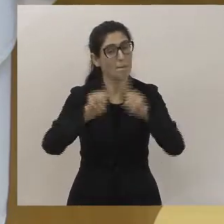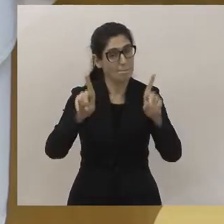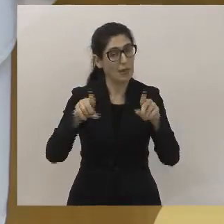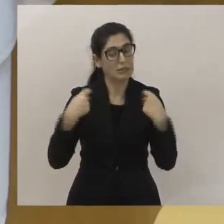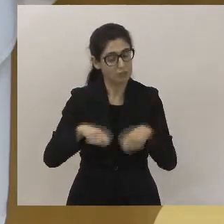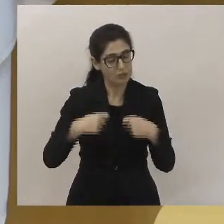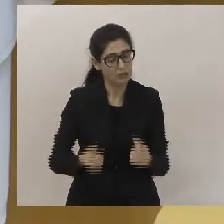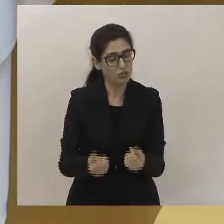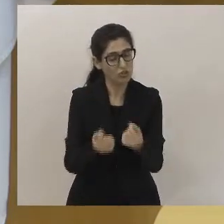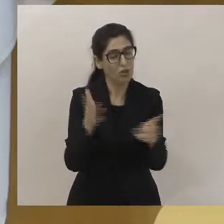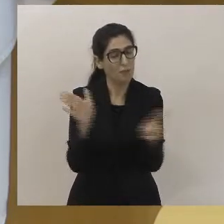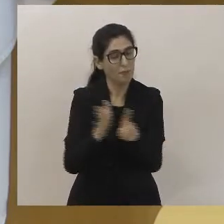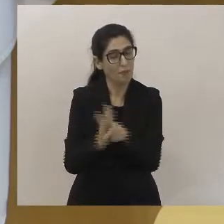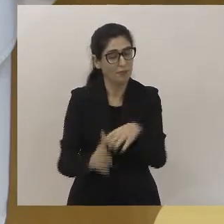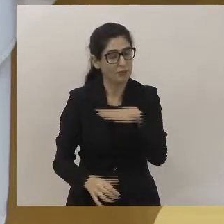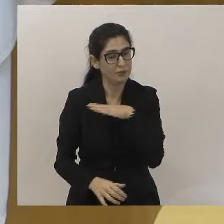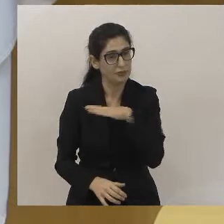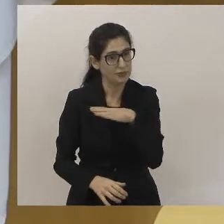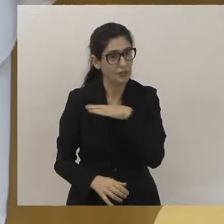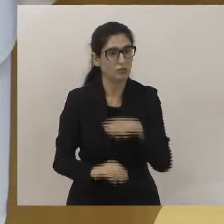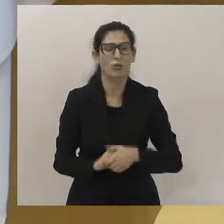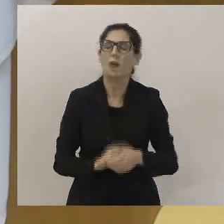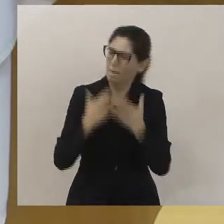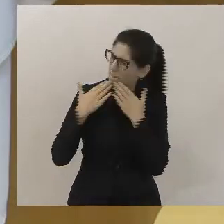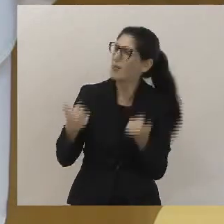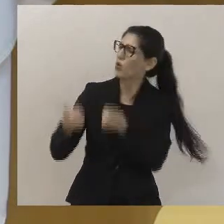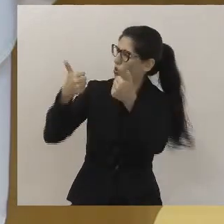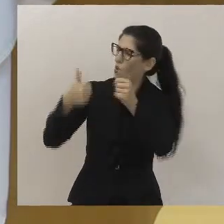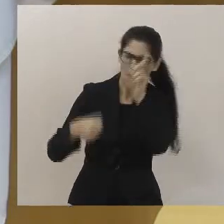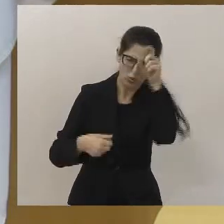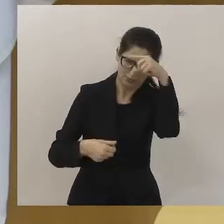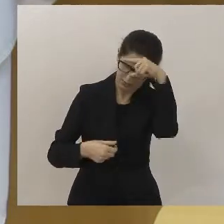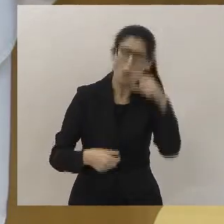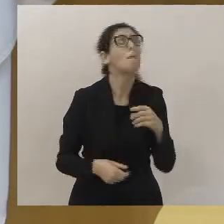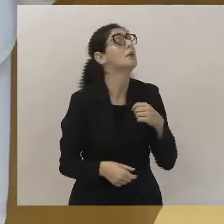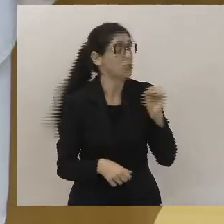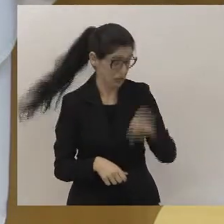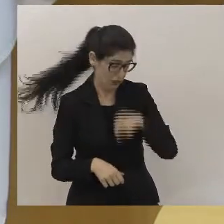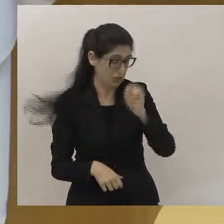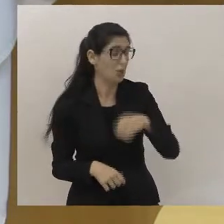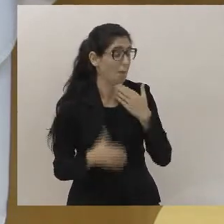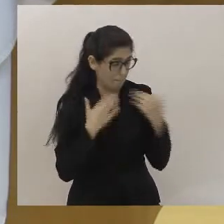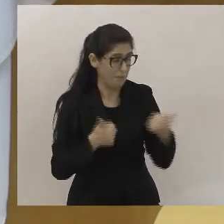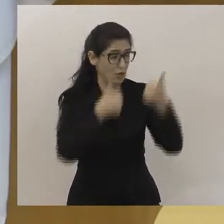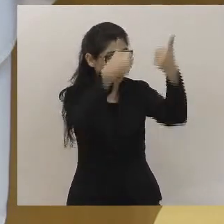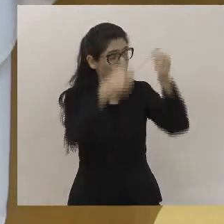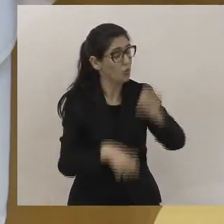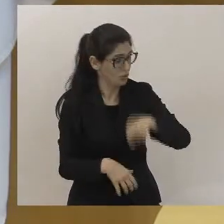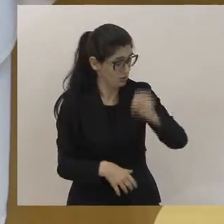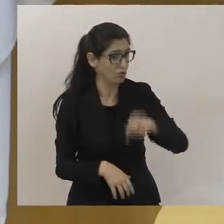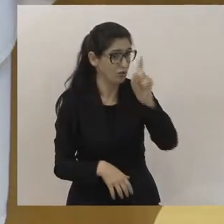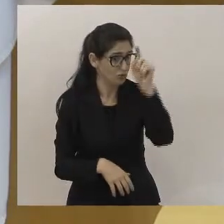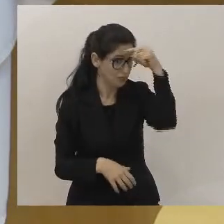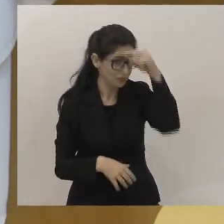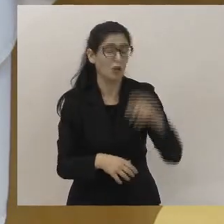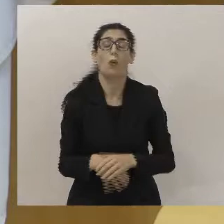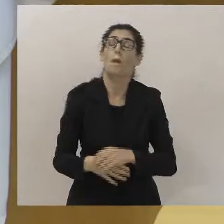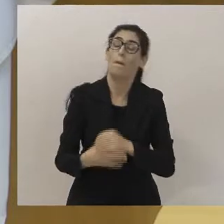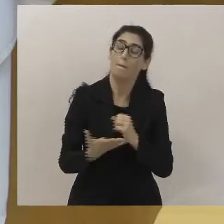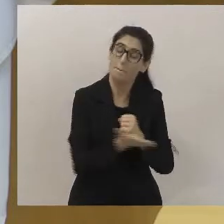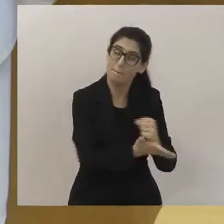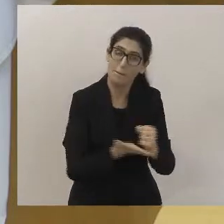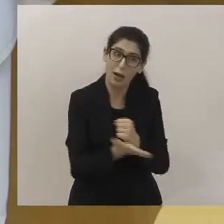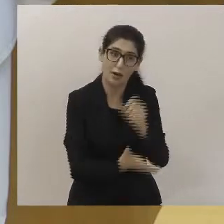aqui melhorou um pouco a saúde melhorou e melhorou eu reconheço é com a lei a chegada da unidade básicas a